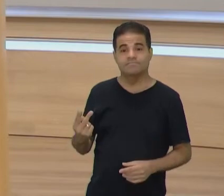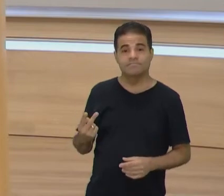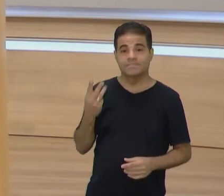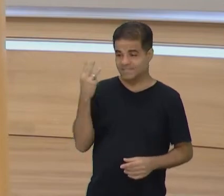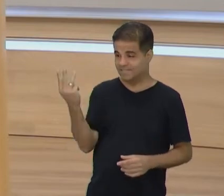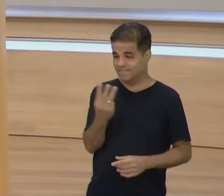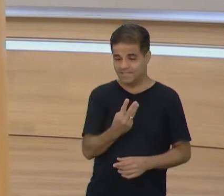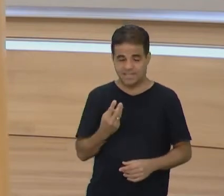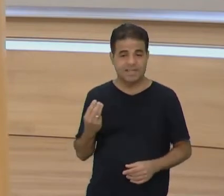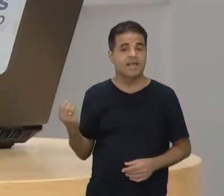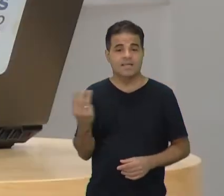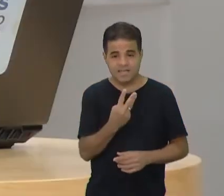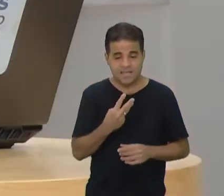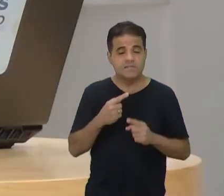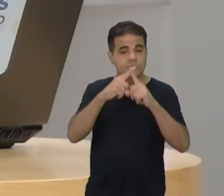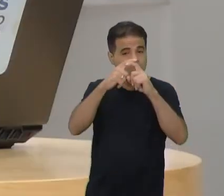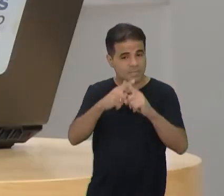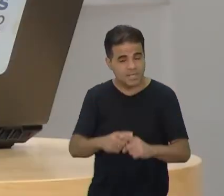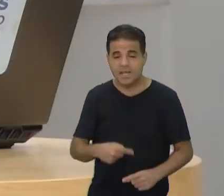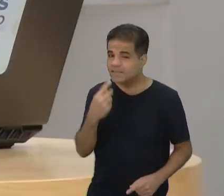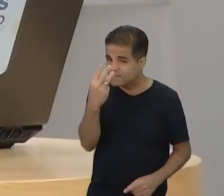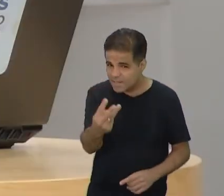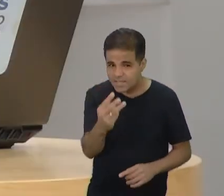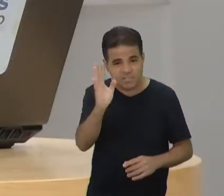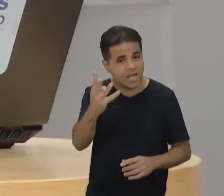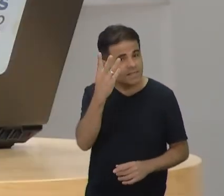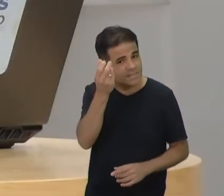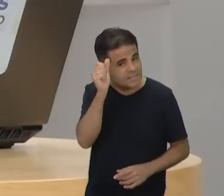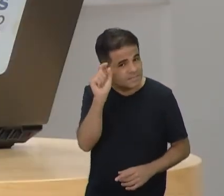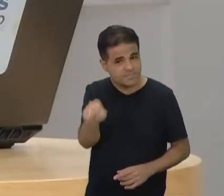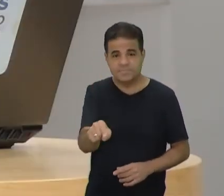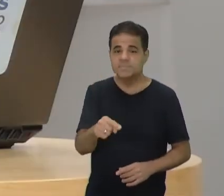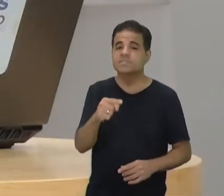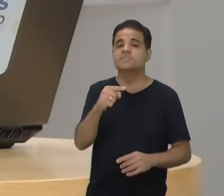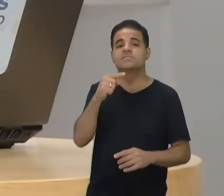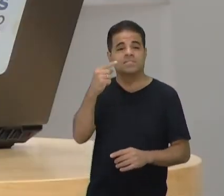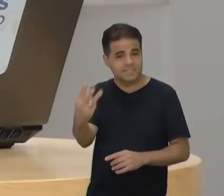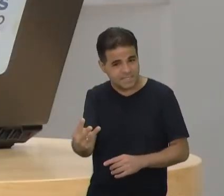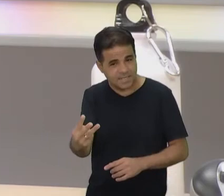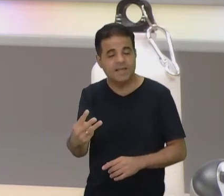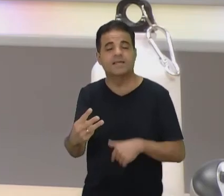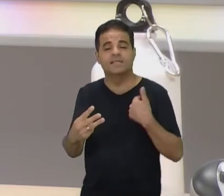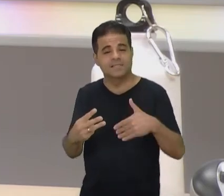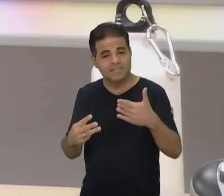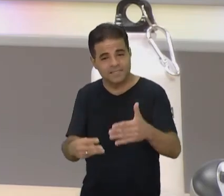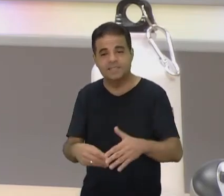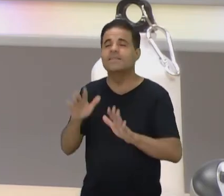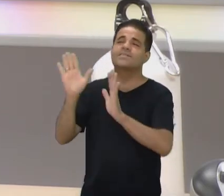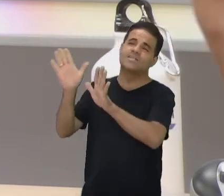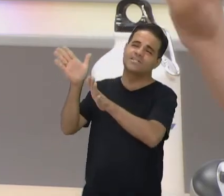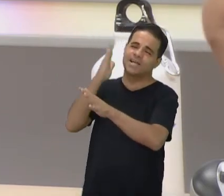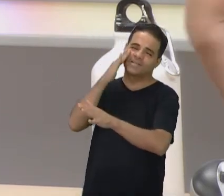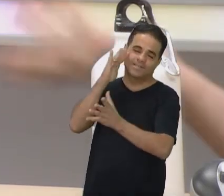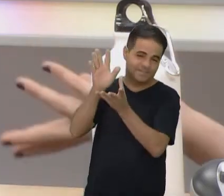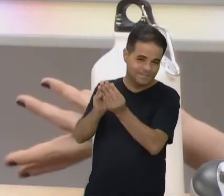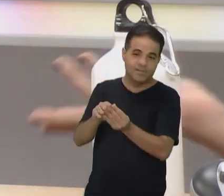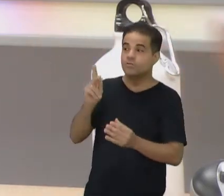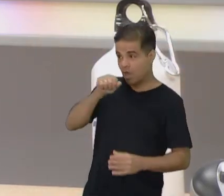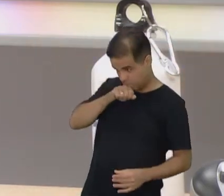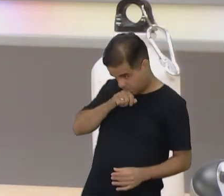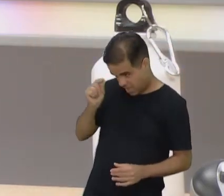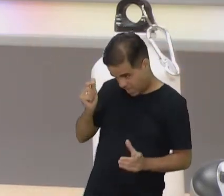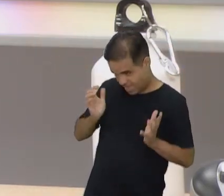em 3, então multiplica isso por 3, você já deu 36 mil, aí vezes 3. Tá, não precisa multiplicar, a gente já entendeu que sua mãe é